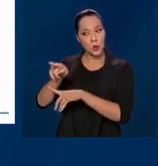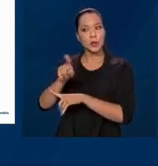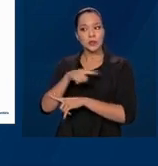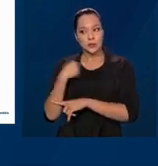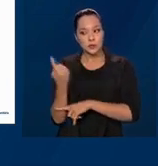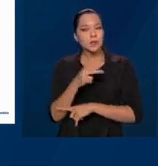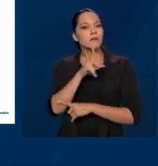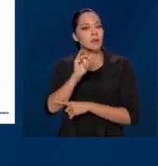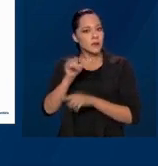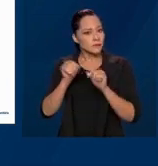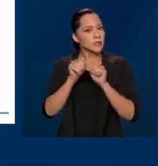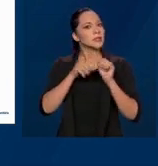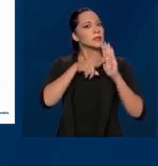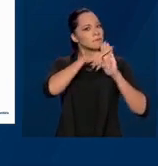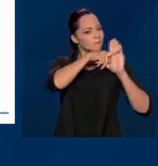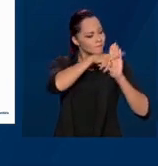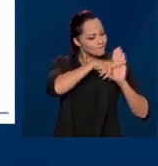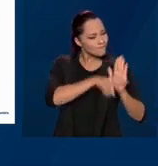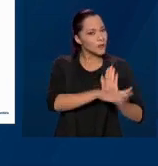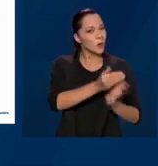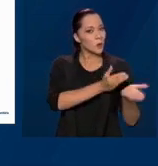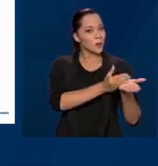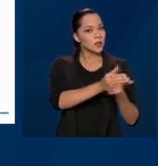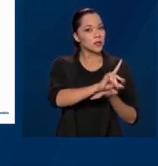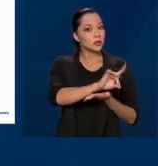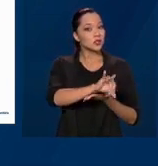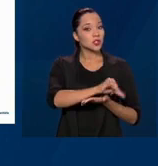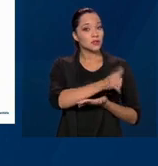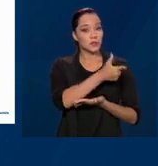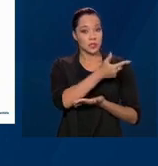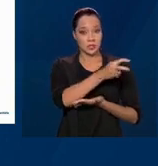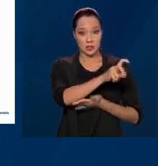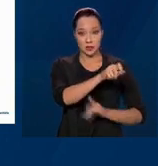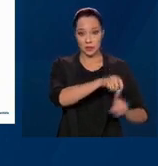fazer essa inspeção com início em 25 de janeiro.